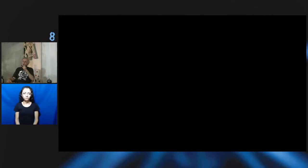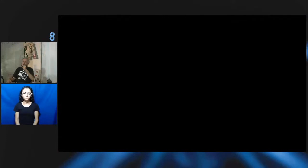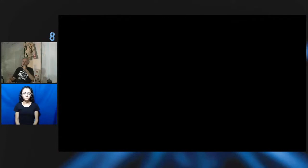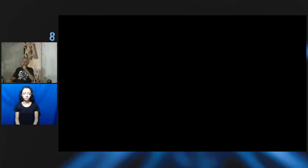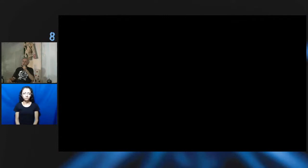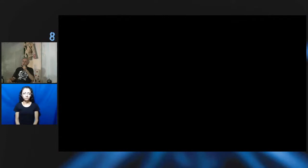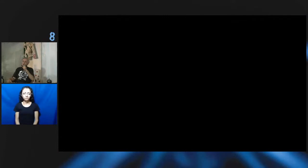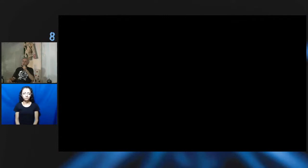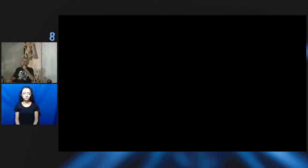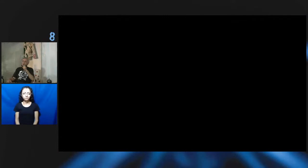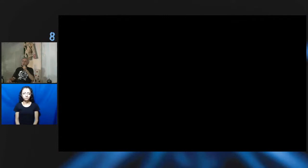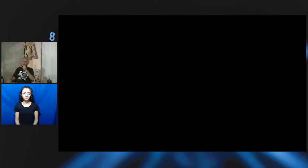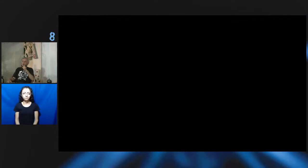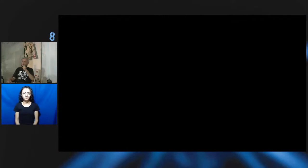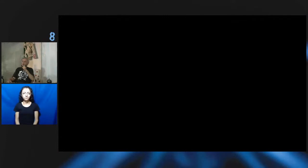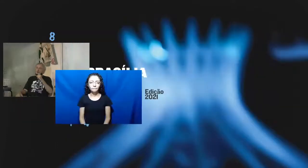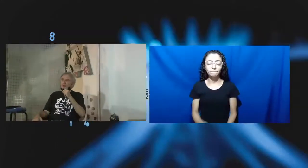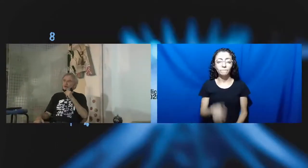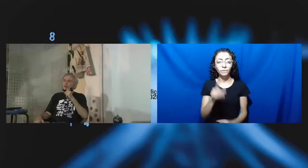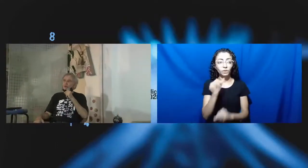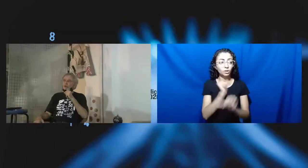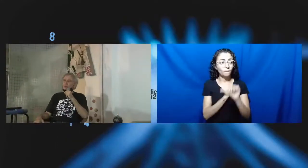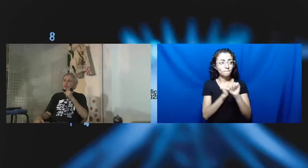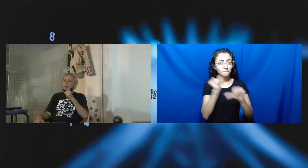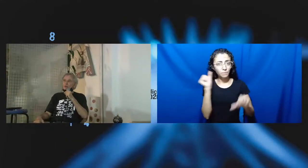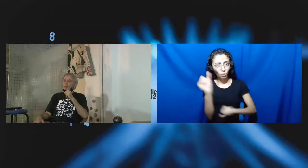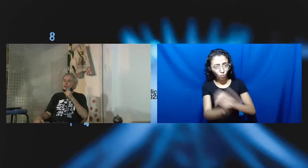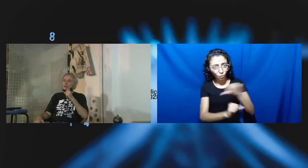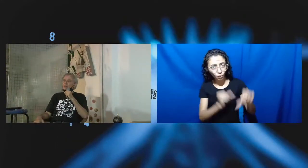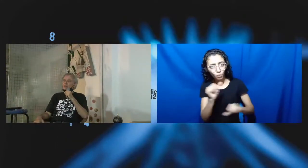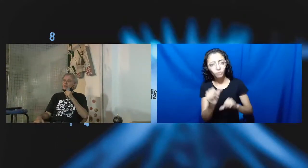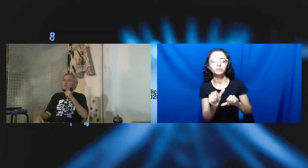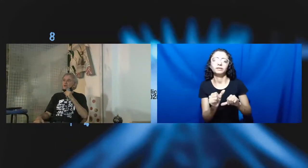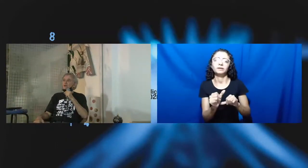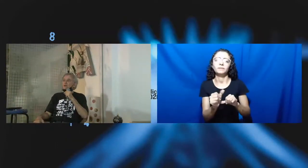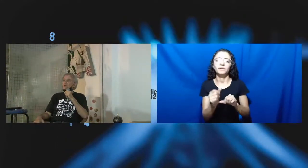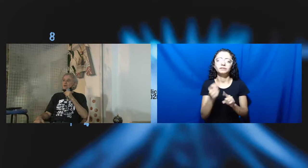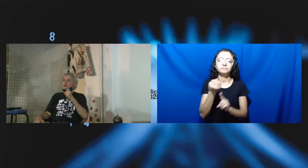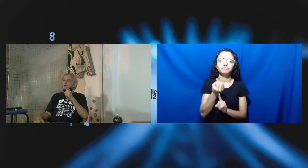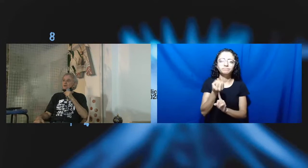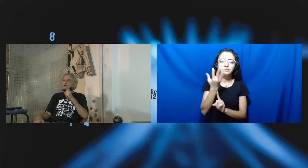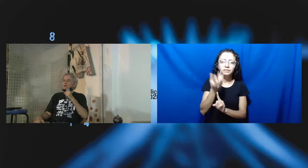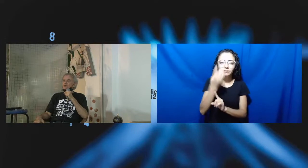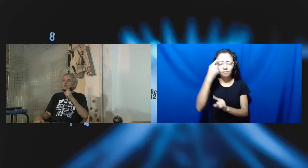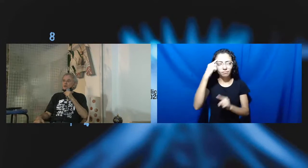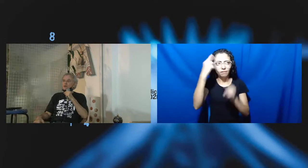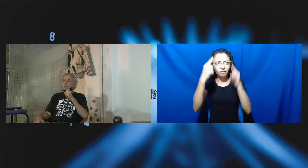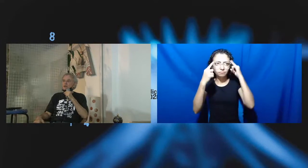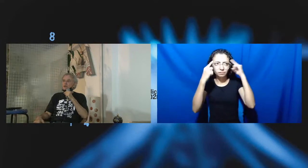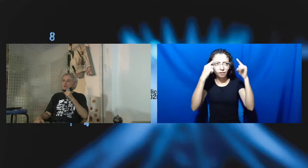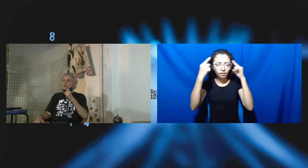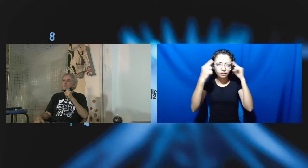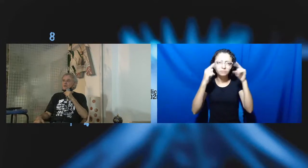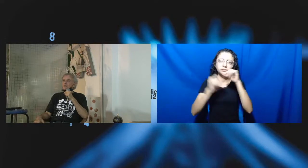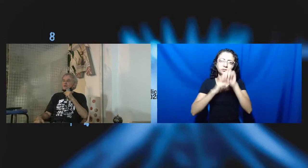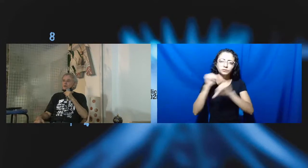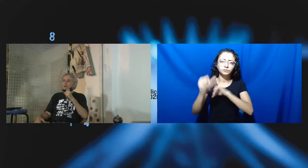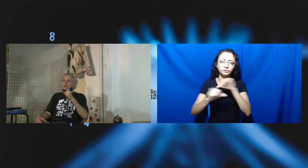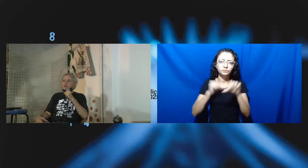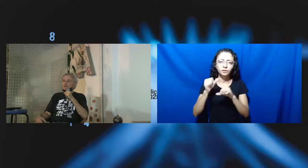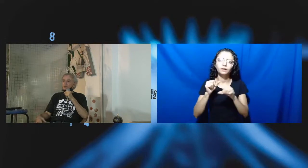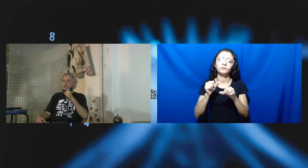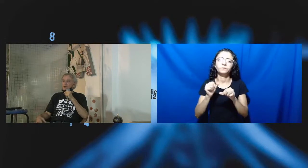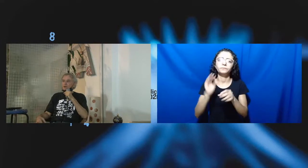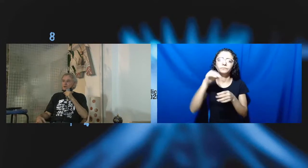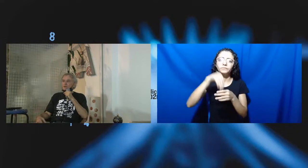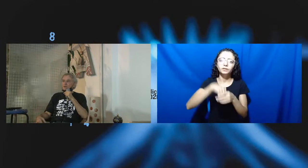E ele desconstrói para reconstruir as ideias dentro de um processo, como